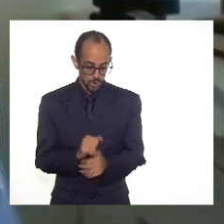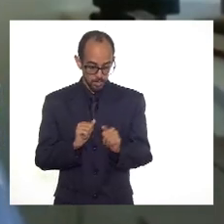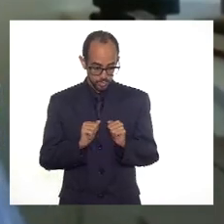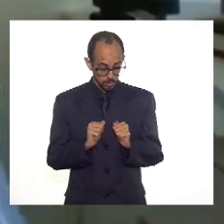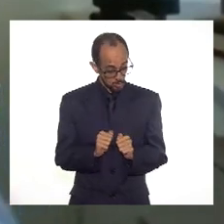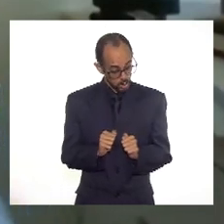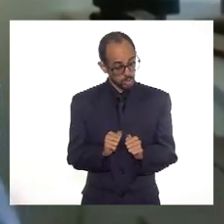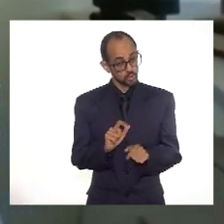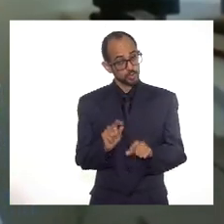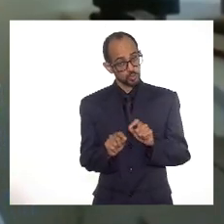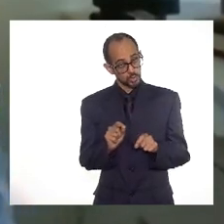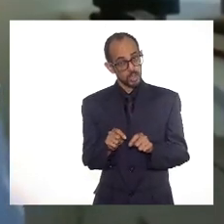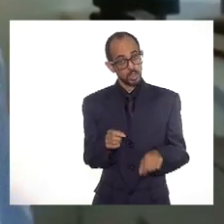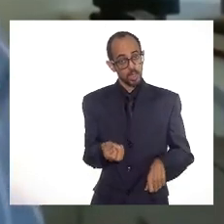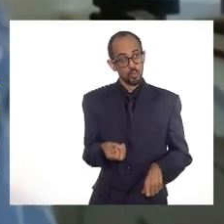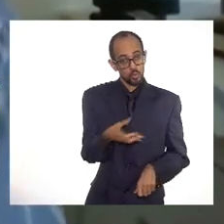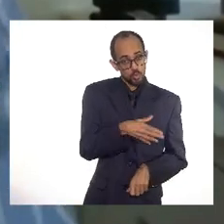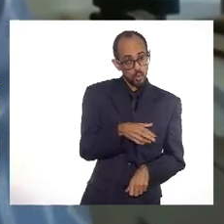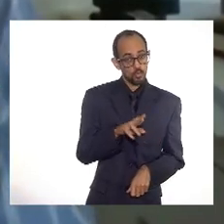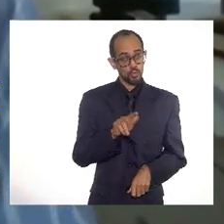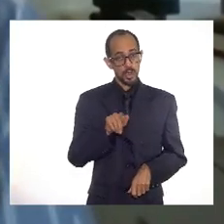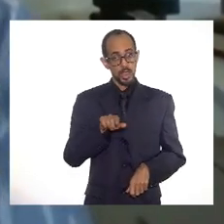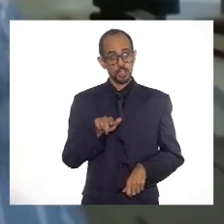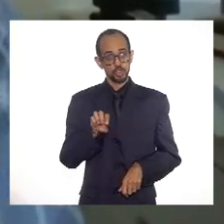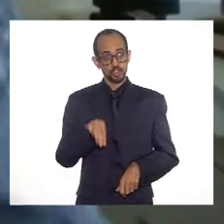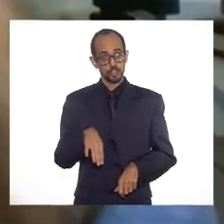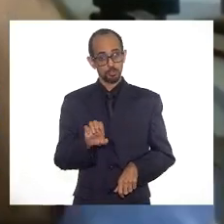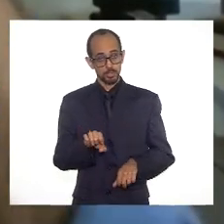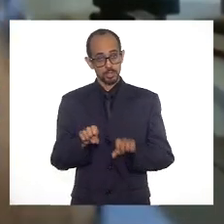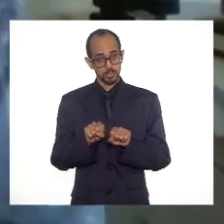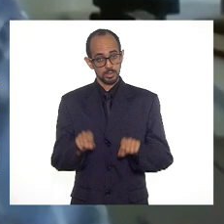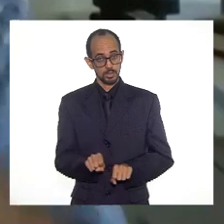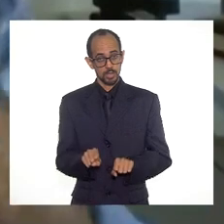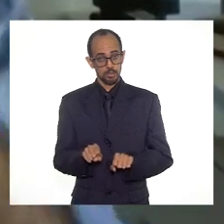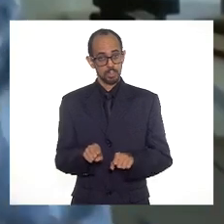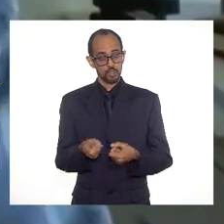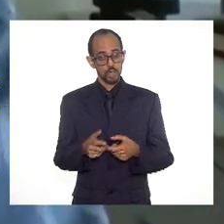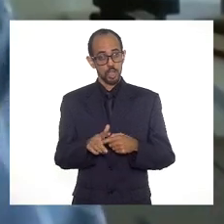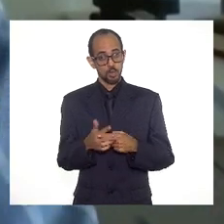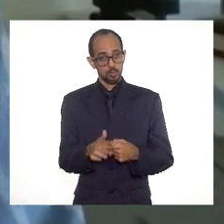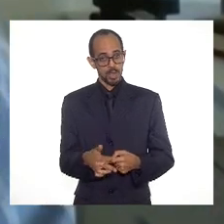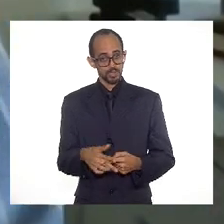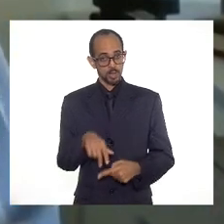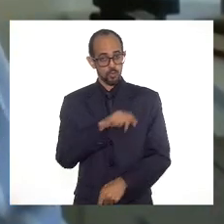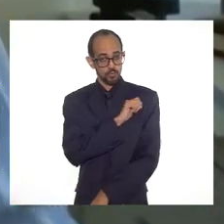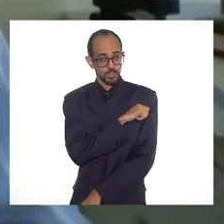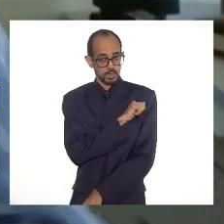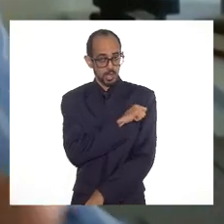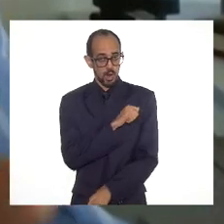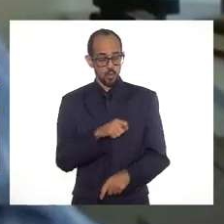possivelmente, no novo regime de recuperação fiscal. E a partir daí, o governo do Estado